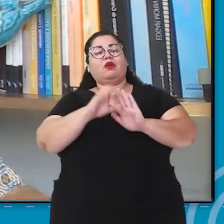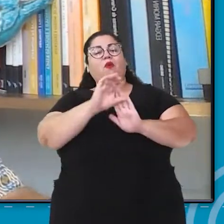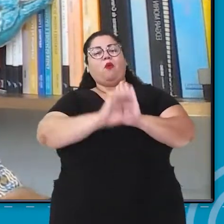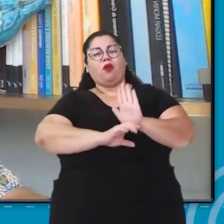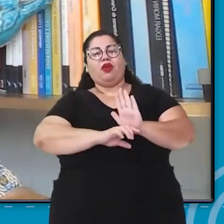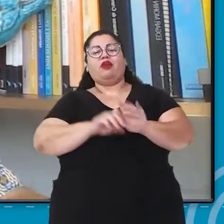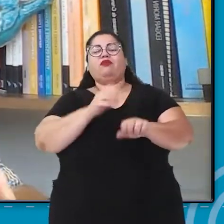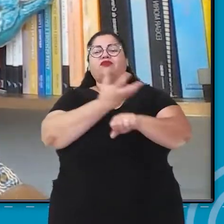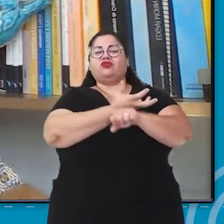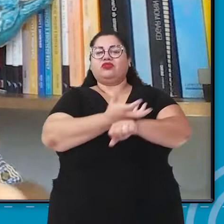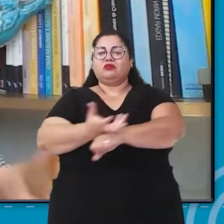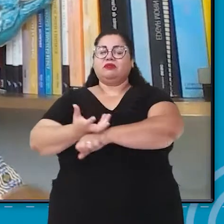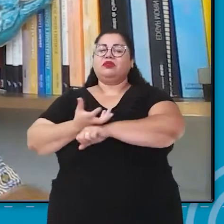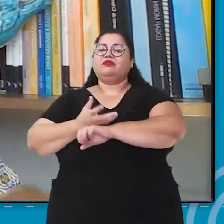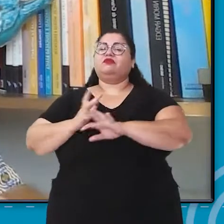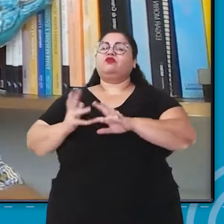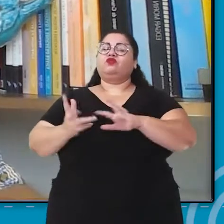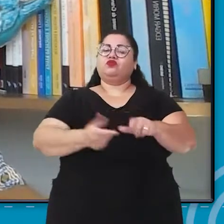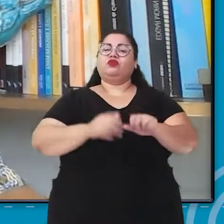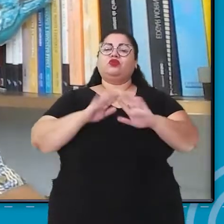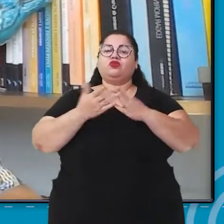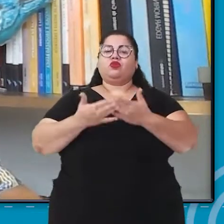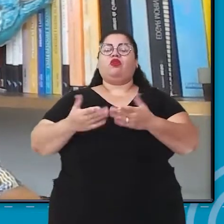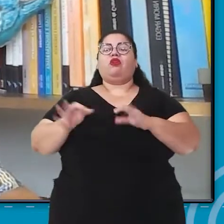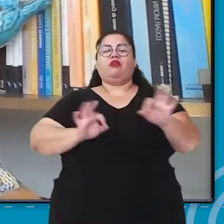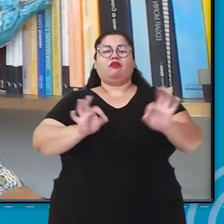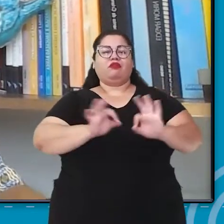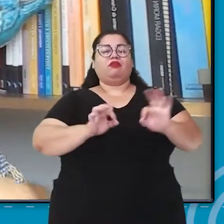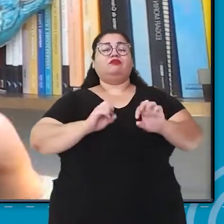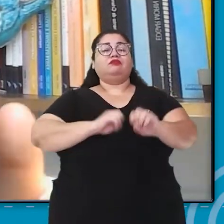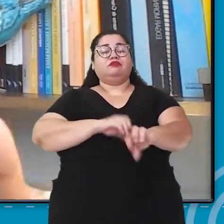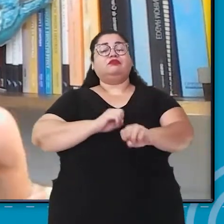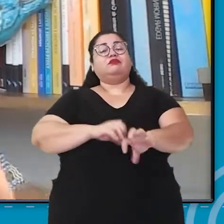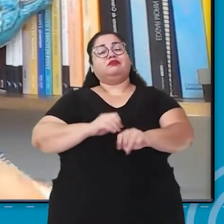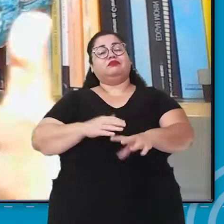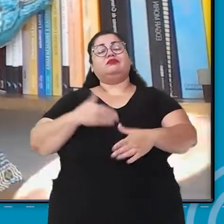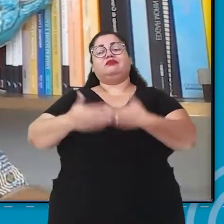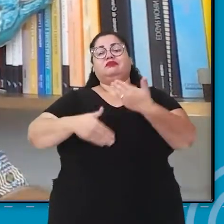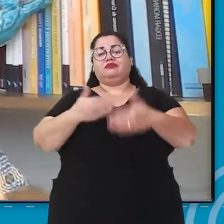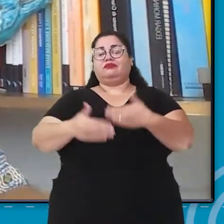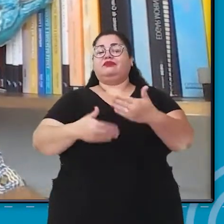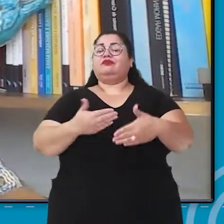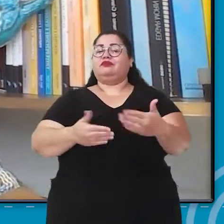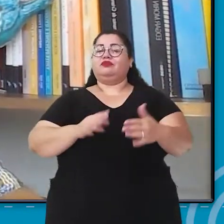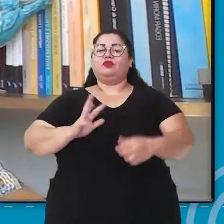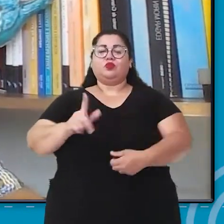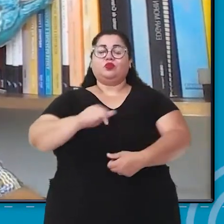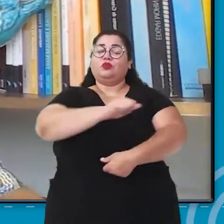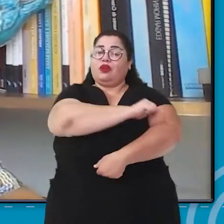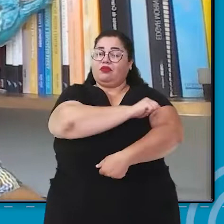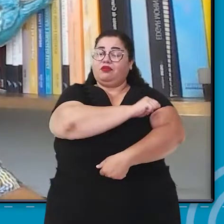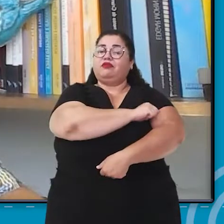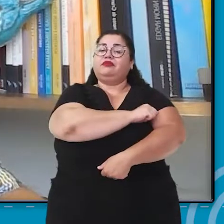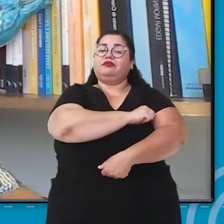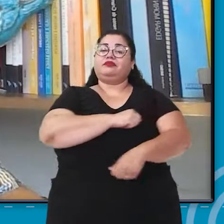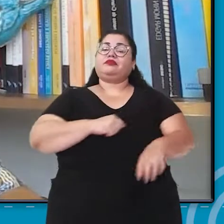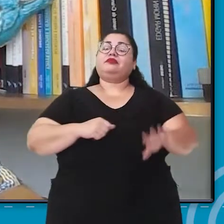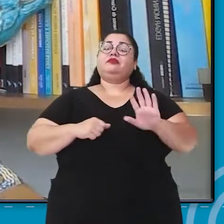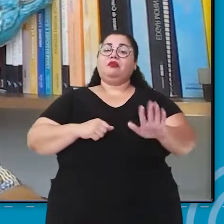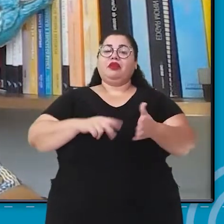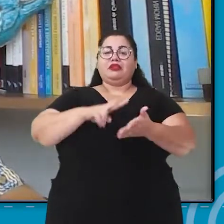componentes curriculares, as disciplinas que a escola organiza para o processo de educação dos